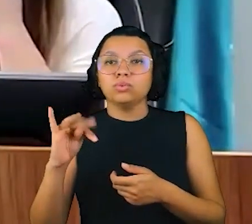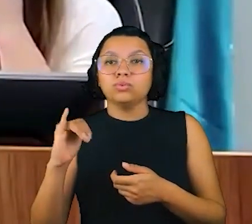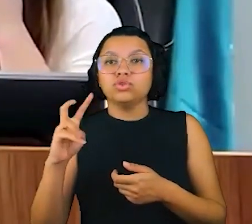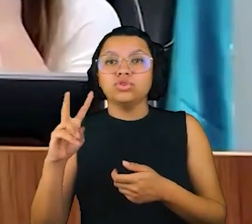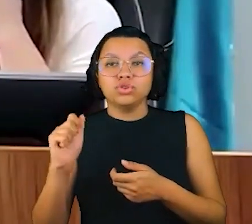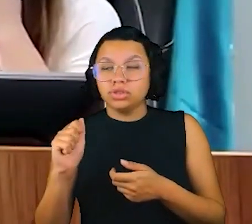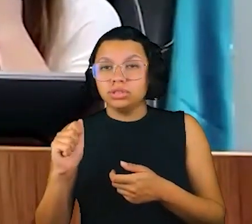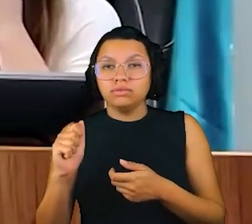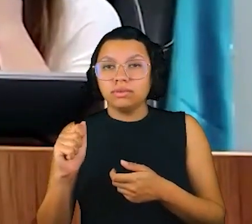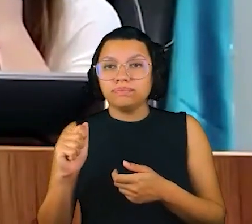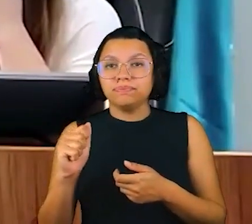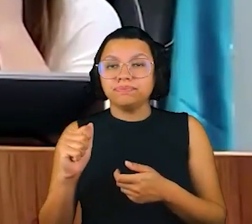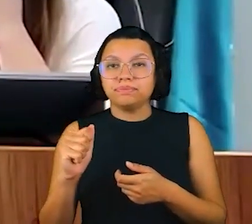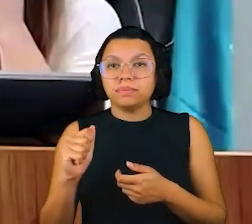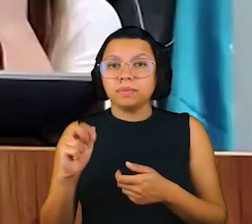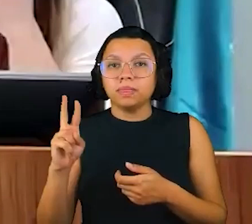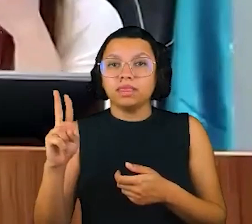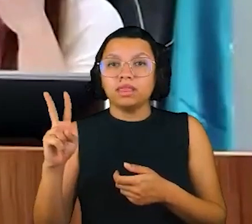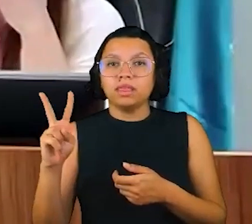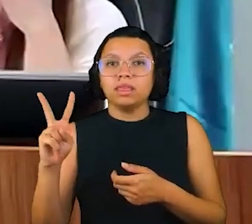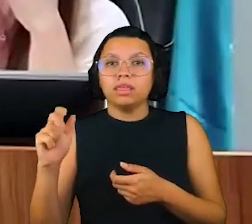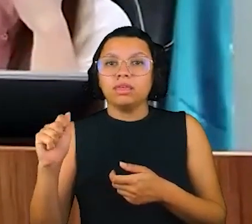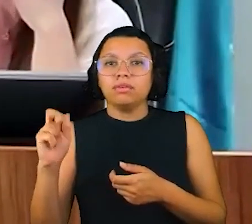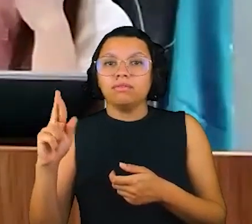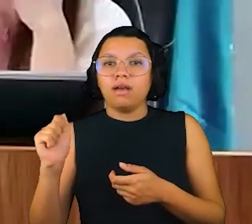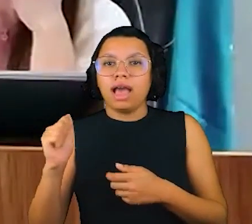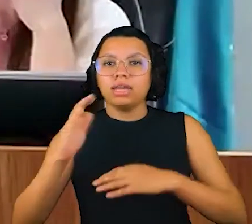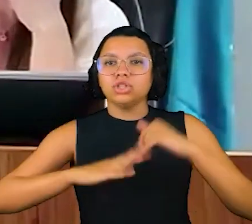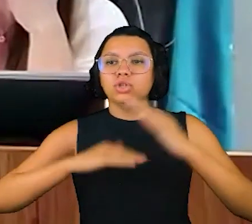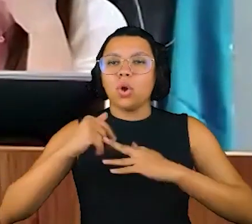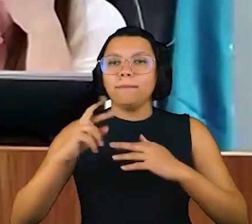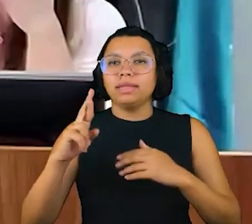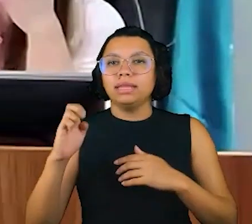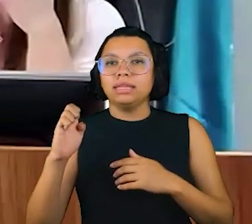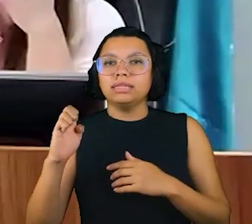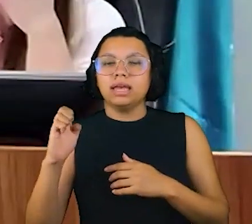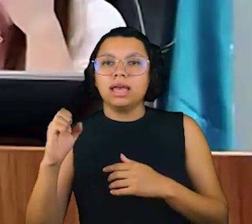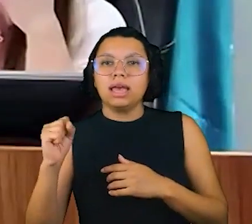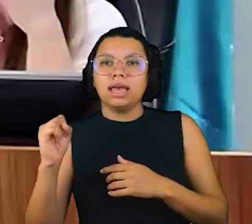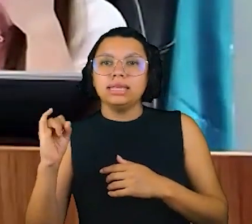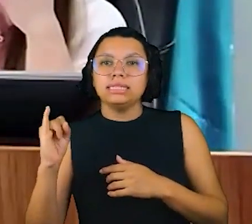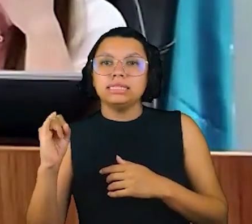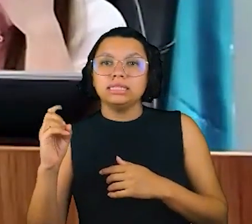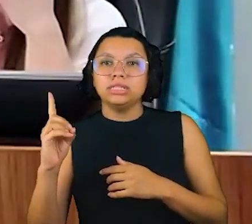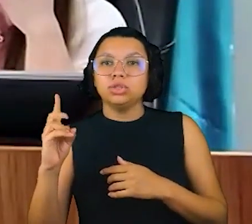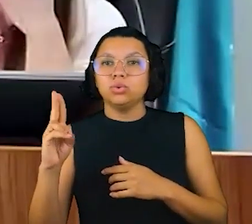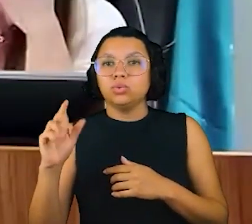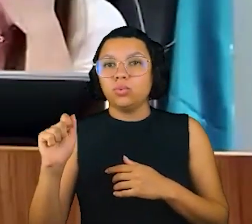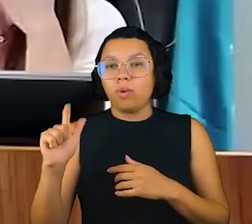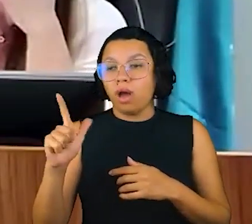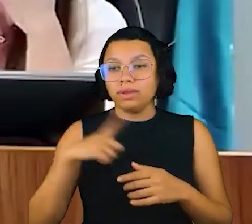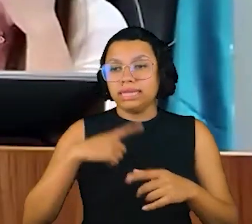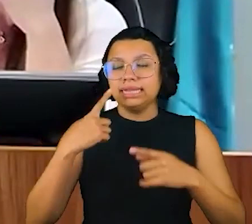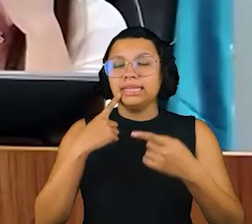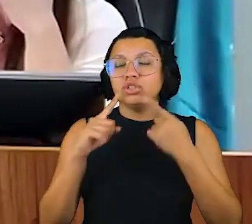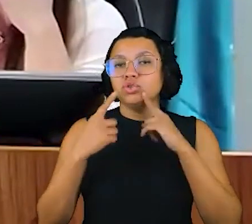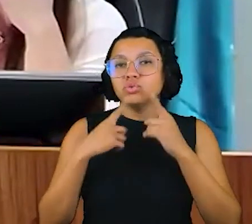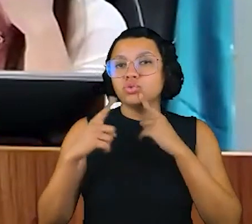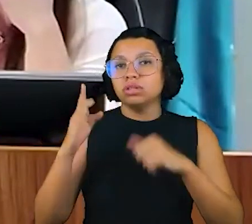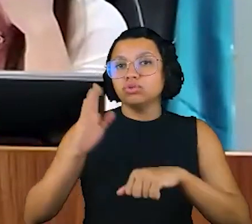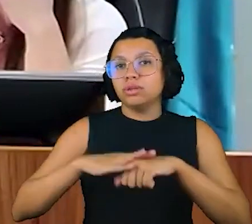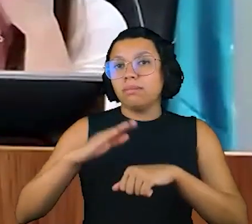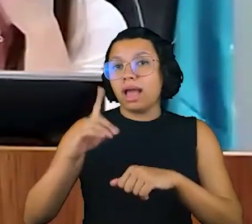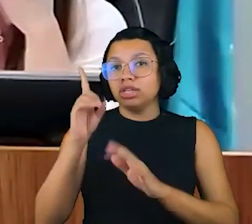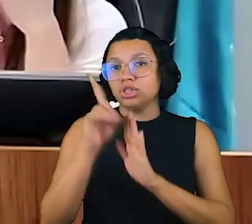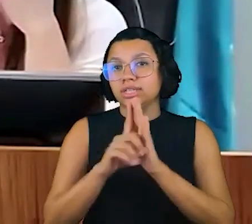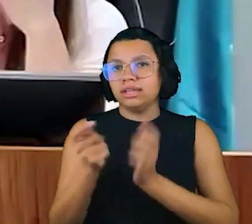executivas. Ações de direito, desculpem, varas de competência residual, onde você vai ter discussão